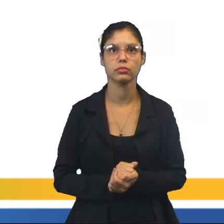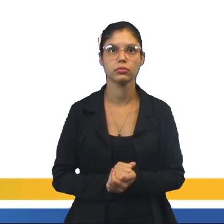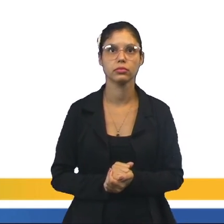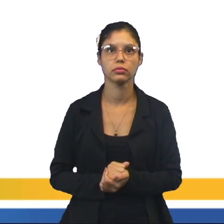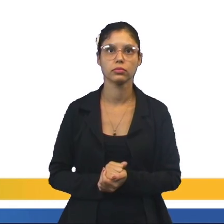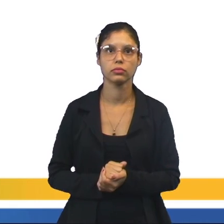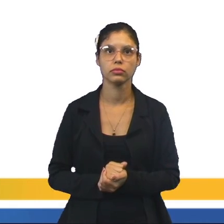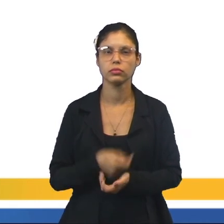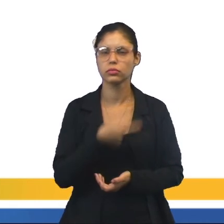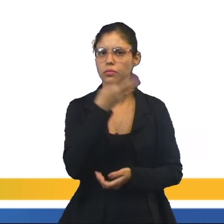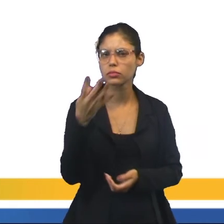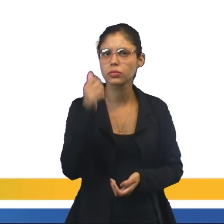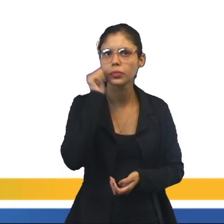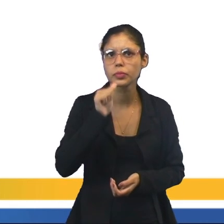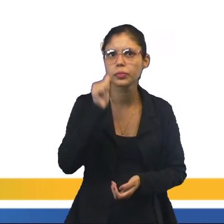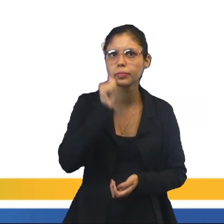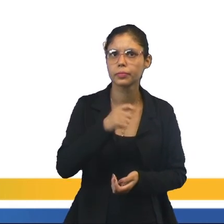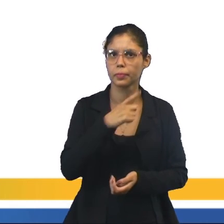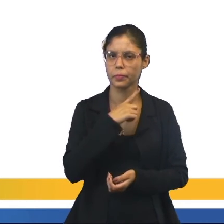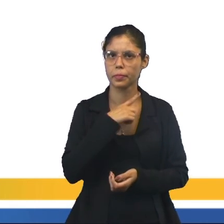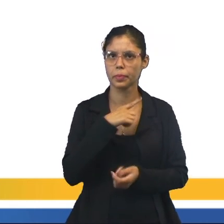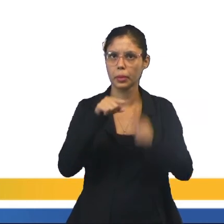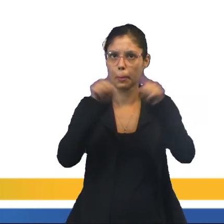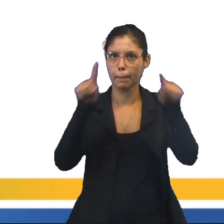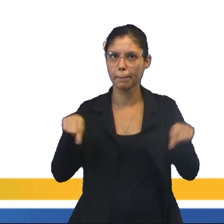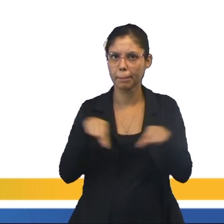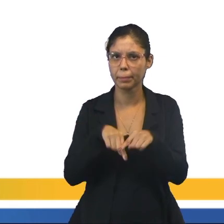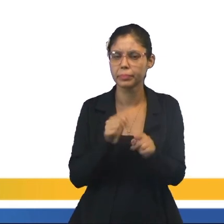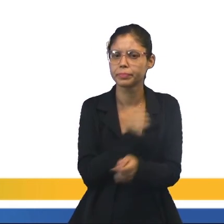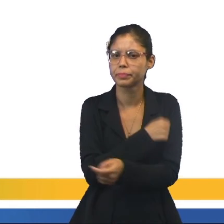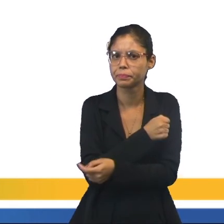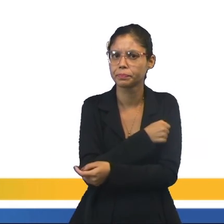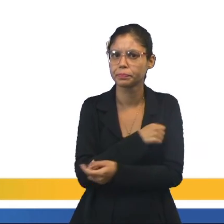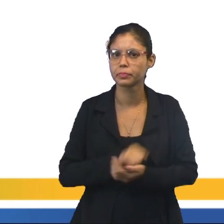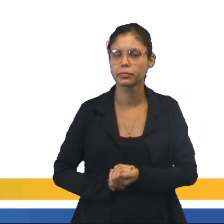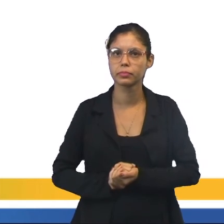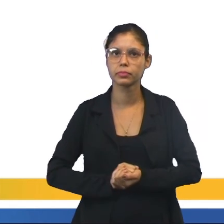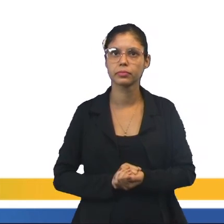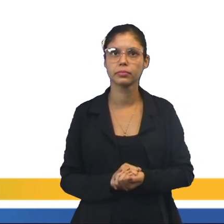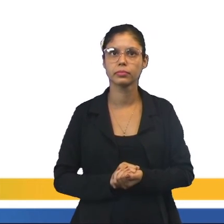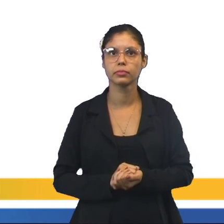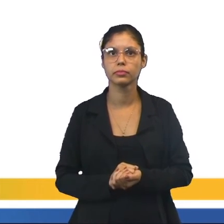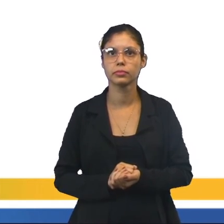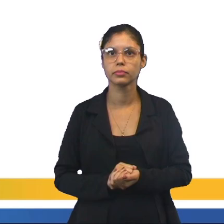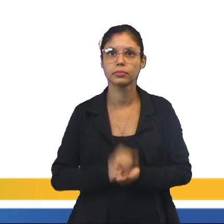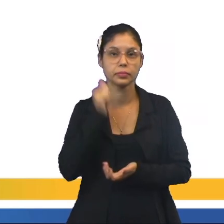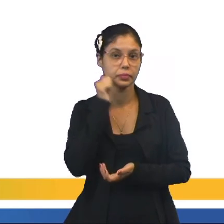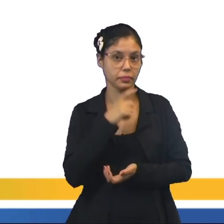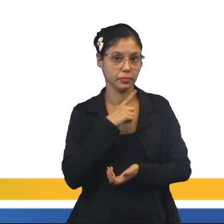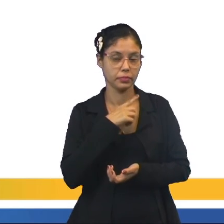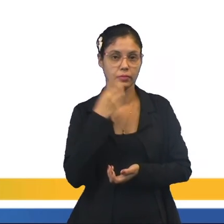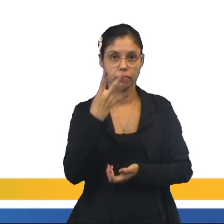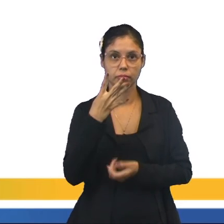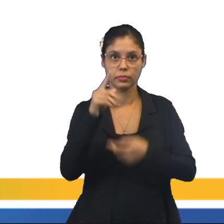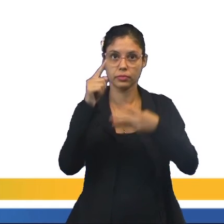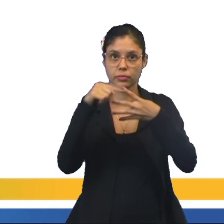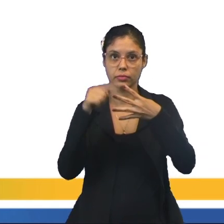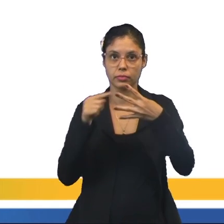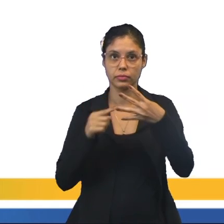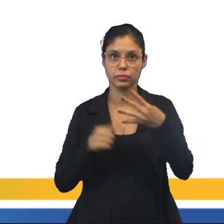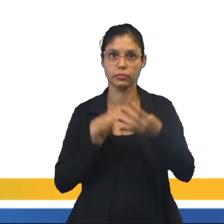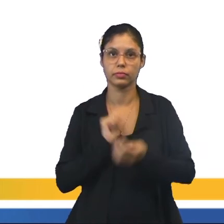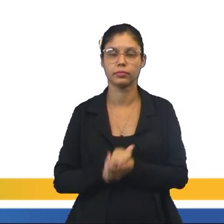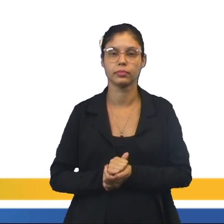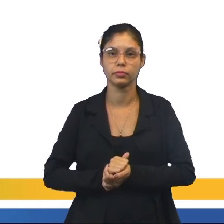meninas. Quantas meninas tem na sala de aula? Temos aí 4